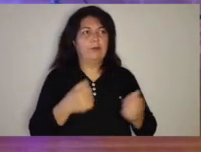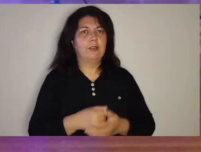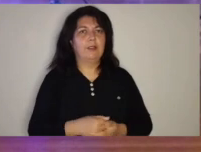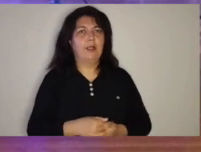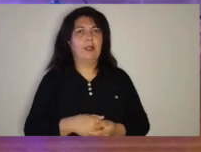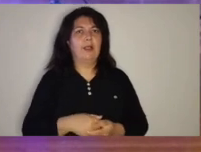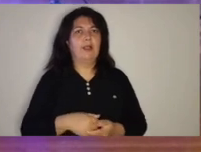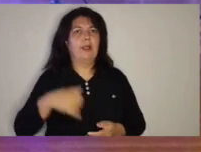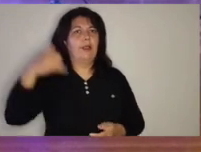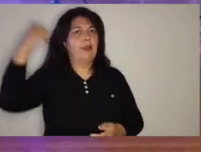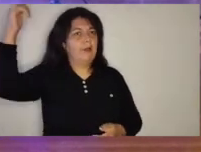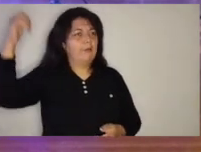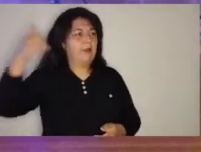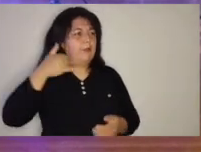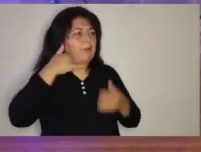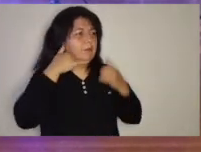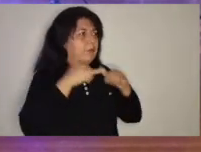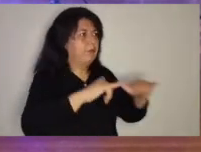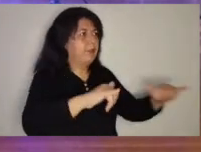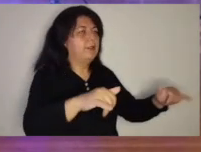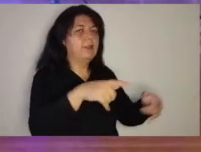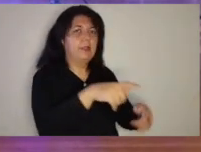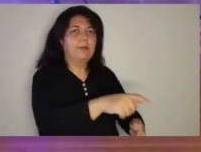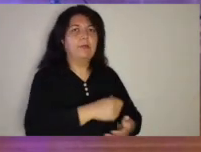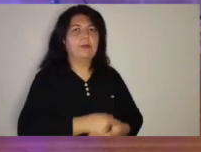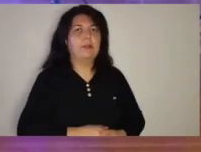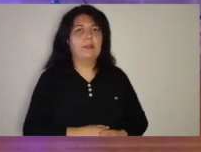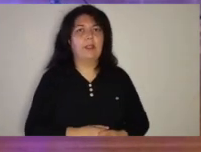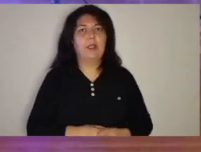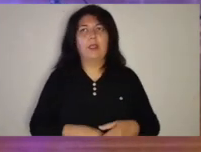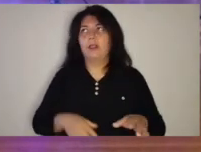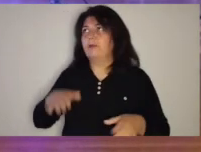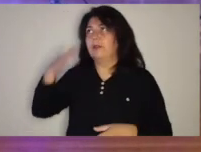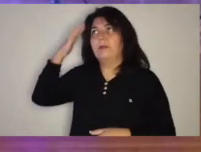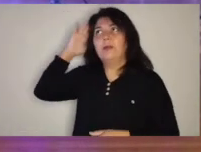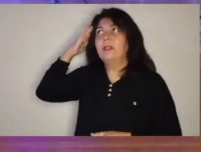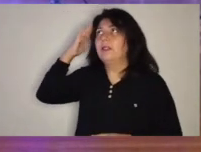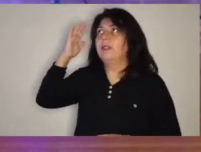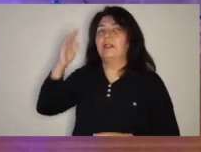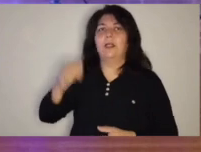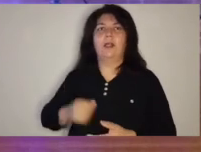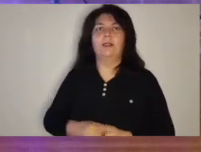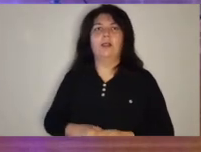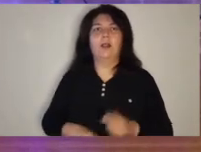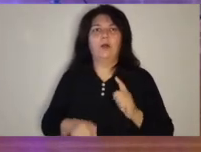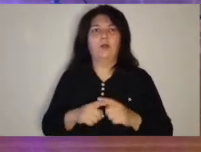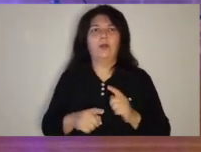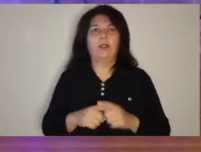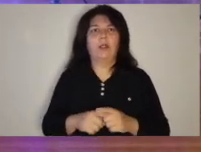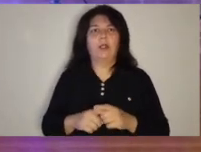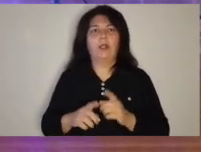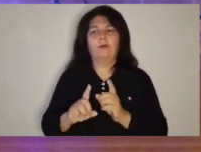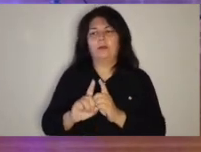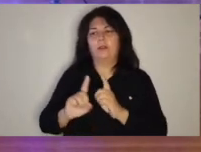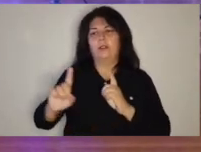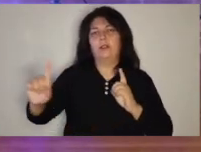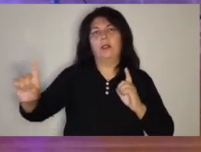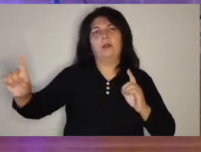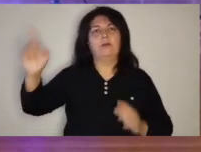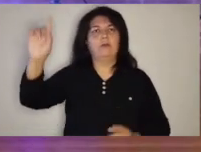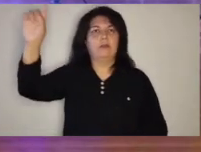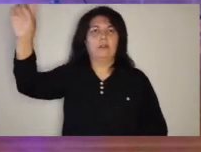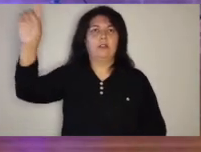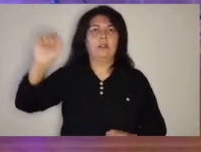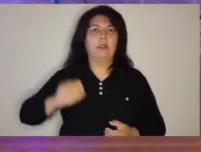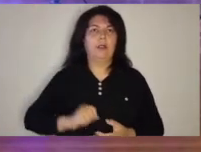entender nada. E era isso. Irmãos, a arca de Deus estava lá. Os filisteus